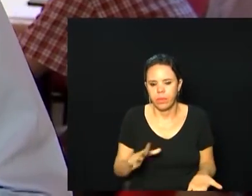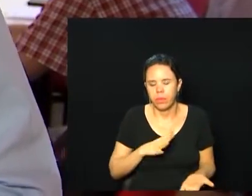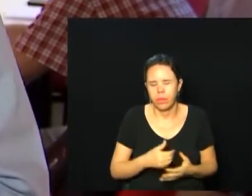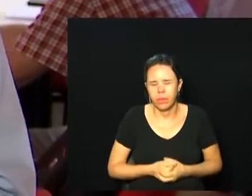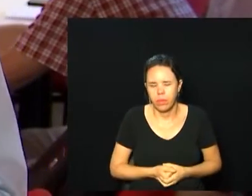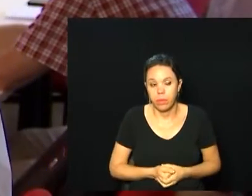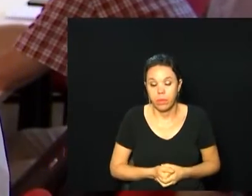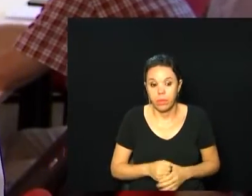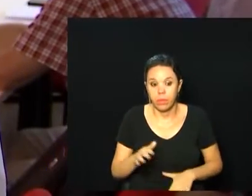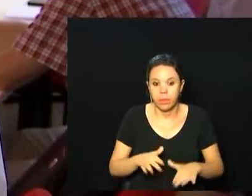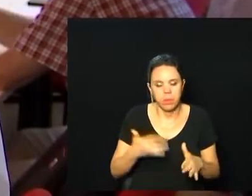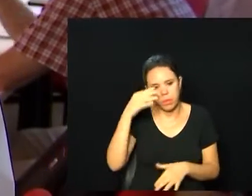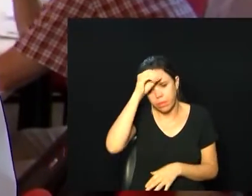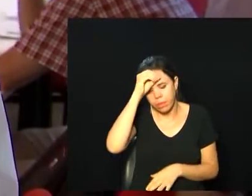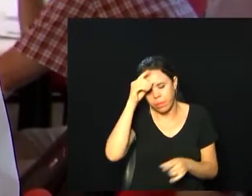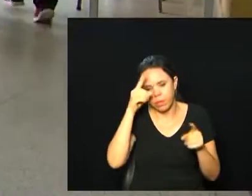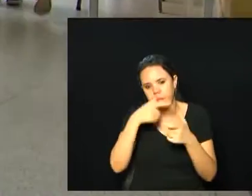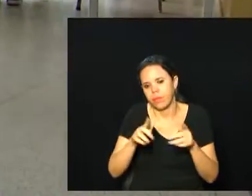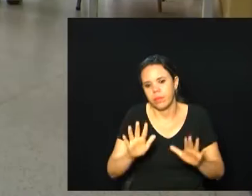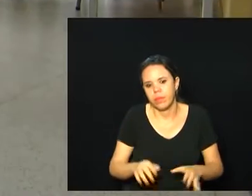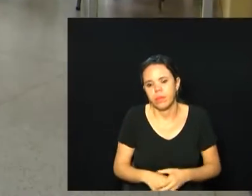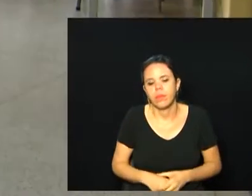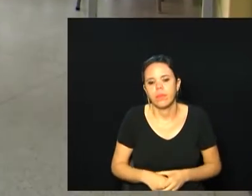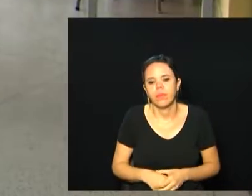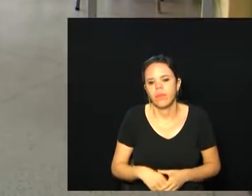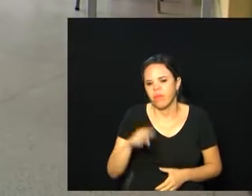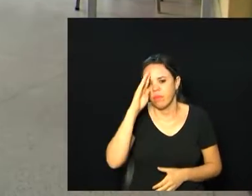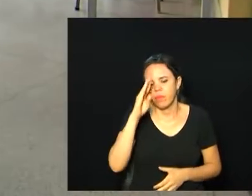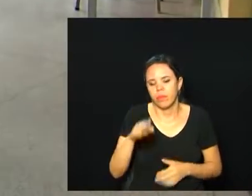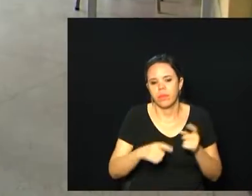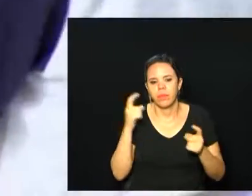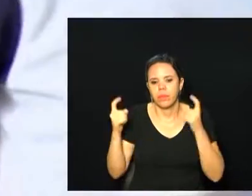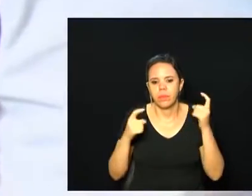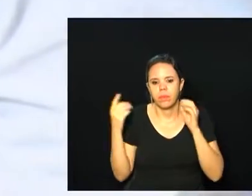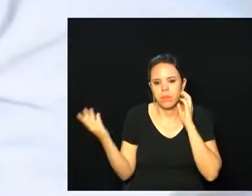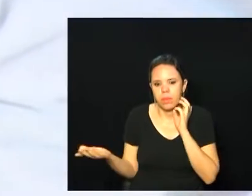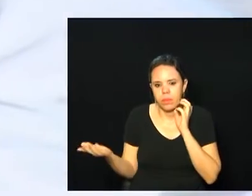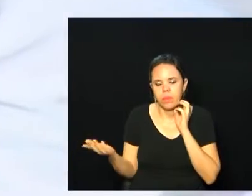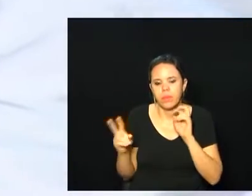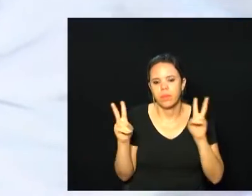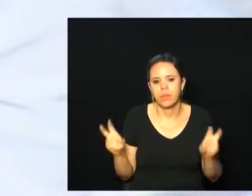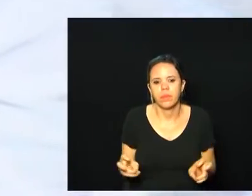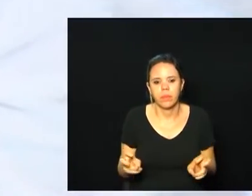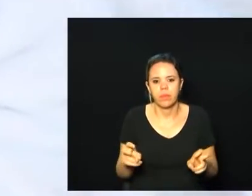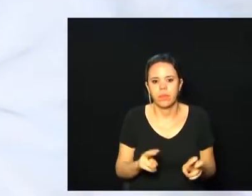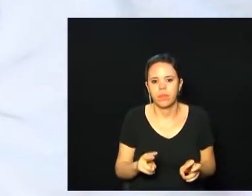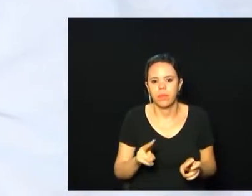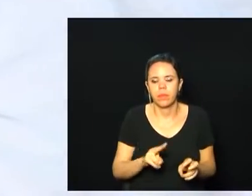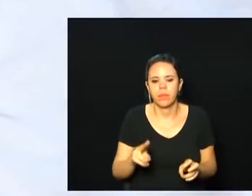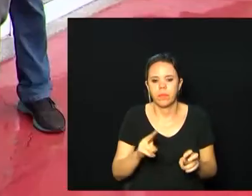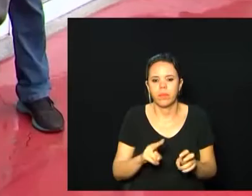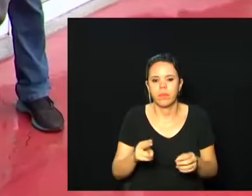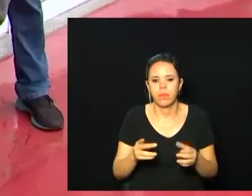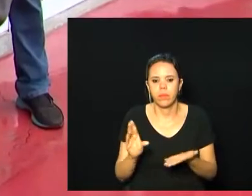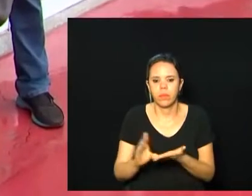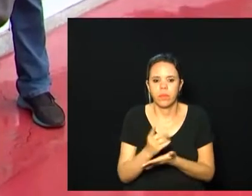cidade. E às vezes a gente não sabe as suas dificuldades, né? Uma das principais preocupações é em relação à utilização das